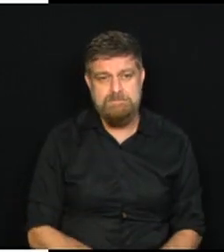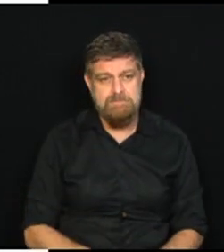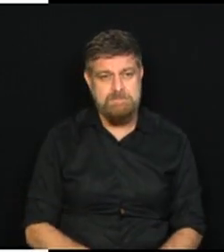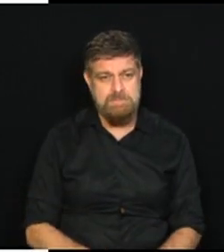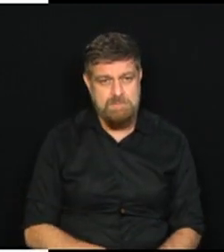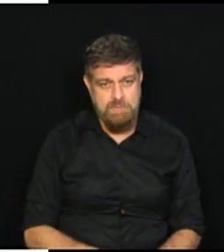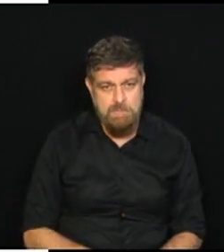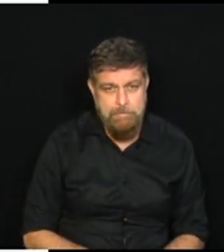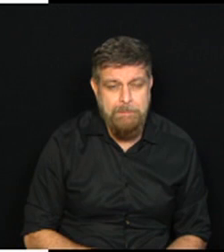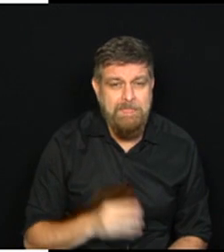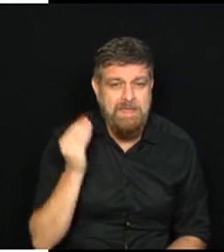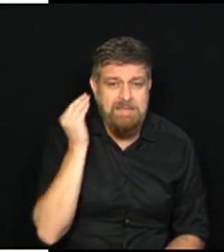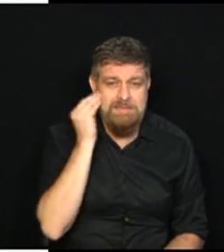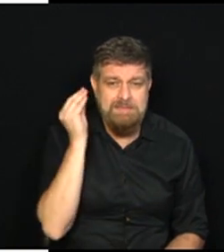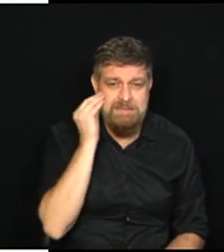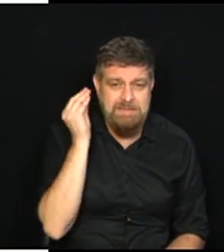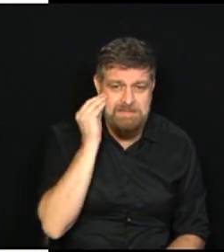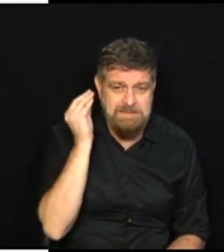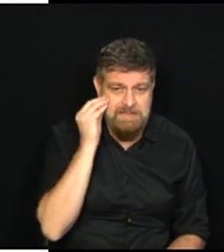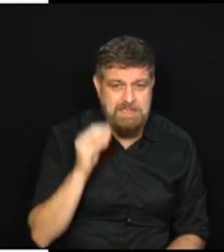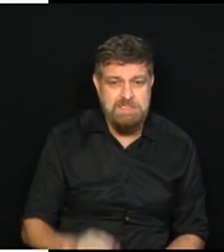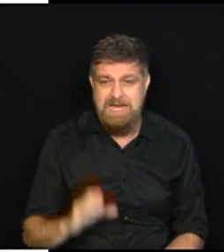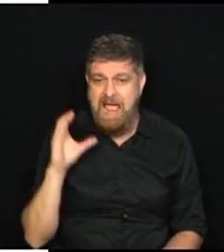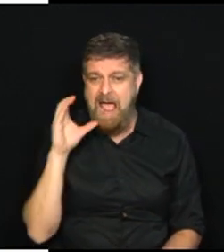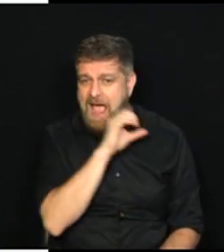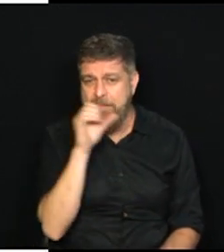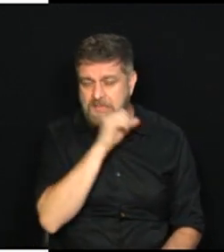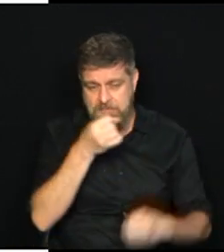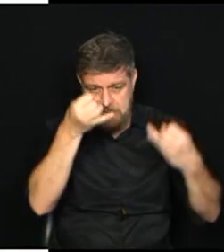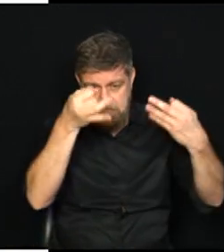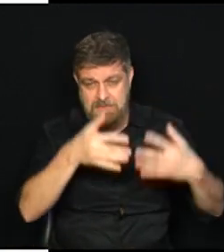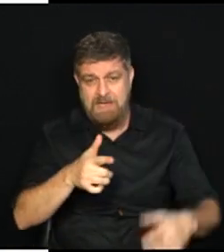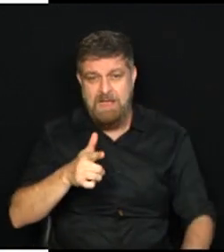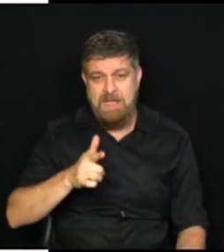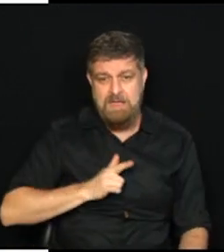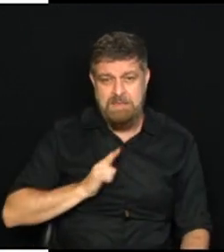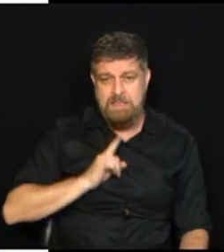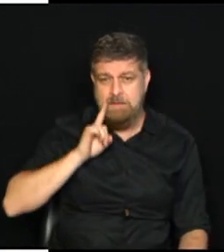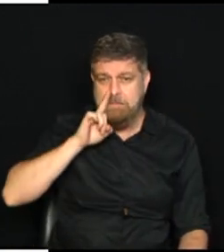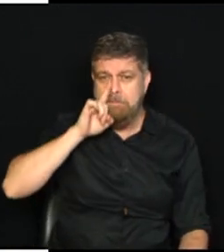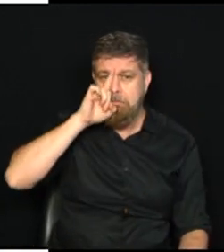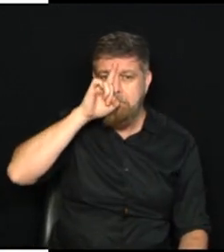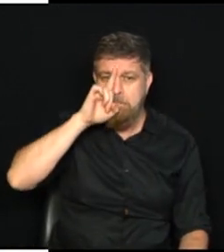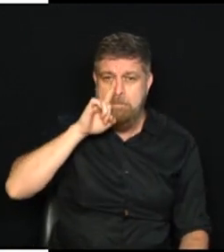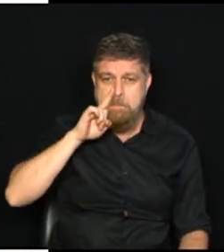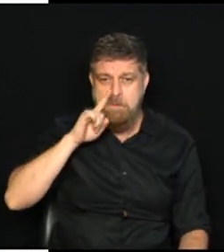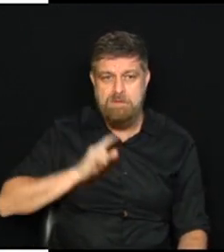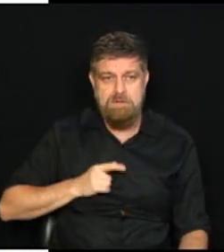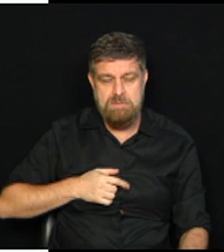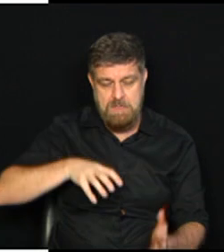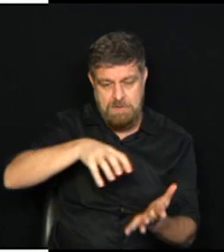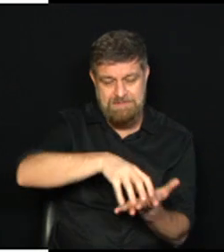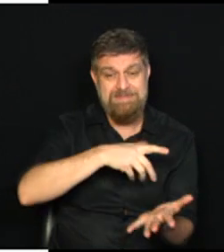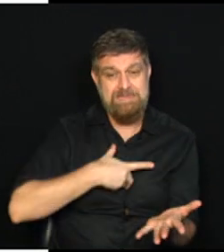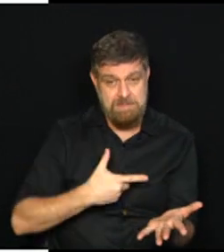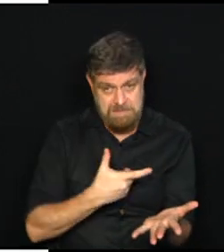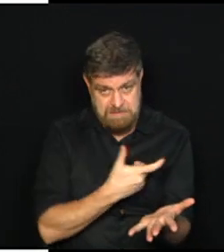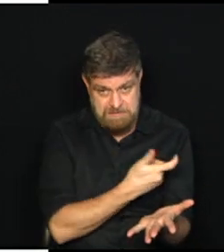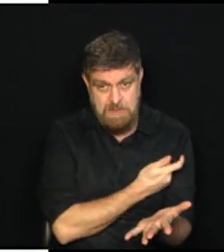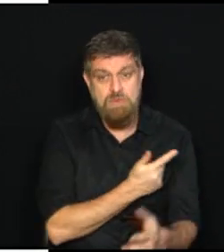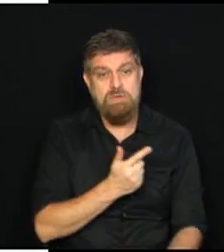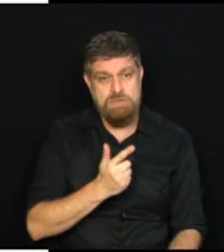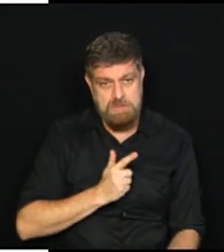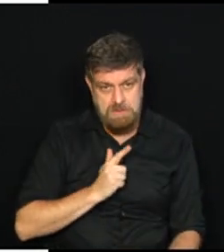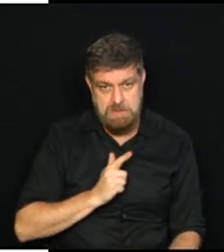Sobre testagem, eu vou falar bem rapidamente. Nós temos teste PCR disponível em todas as unidades de saúde do município,